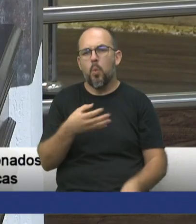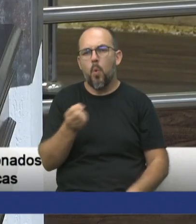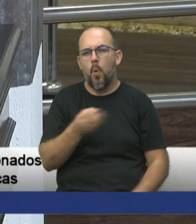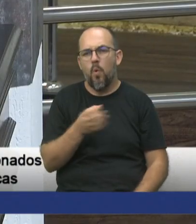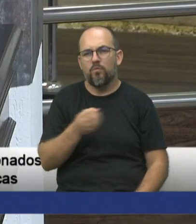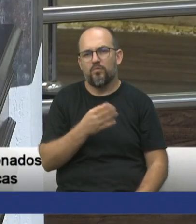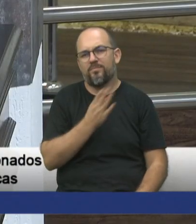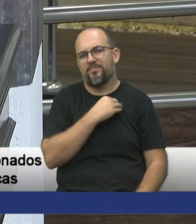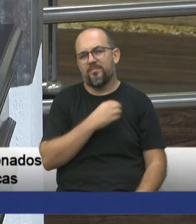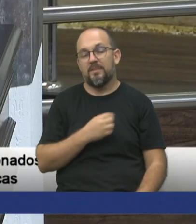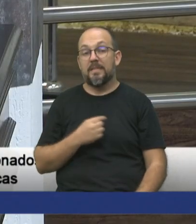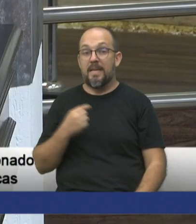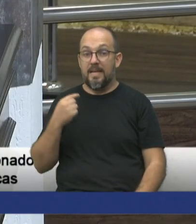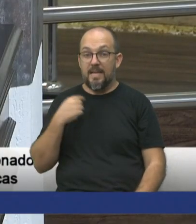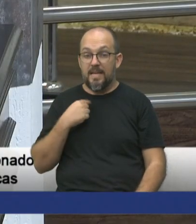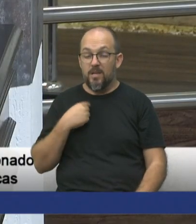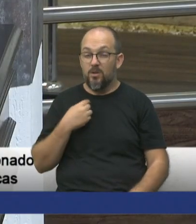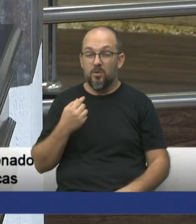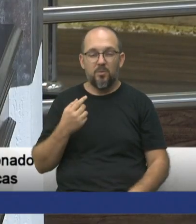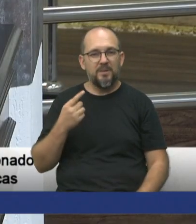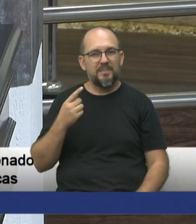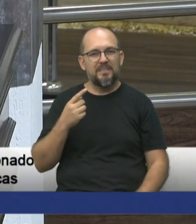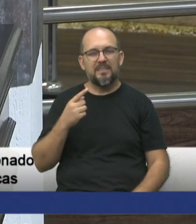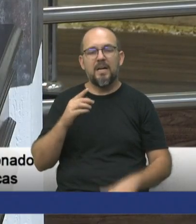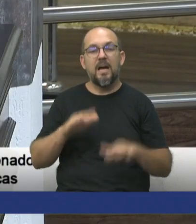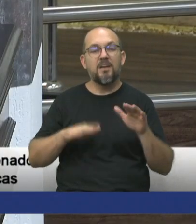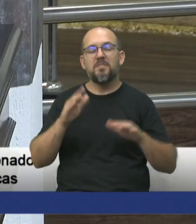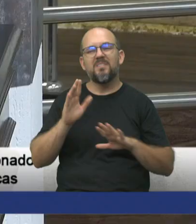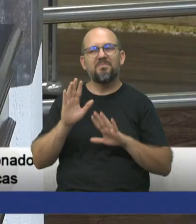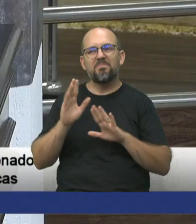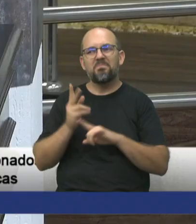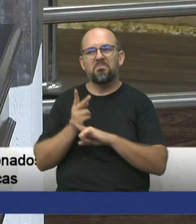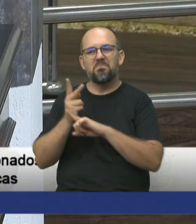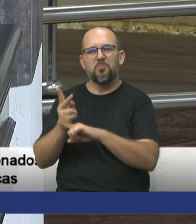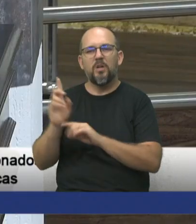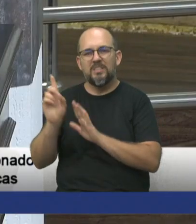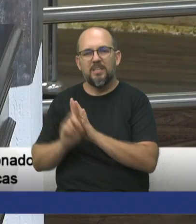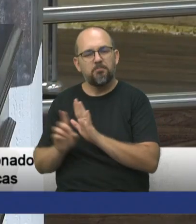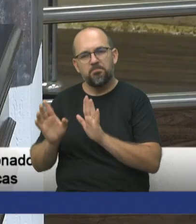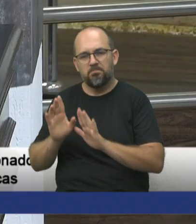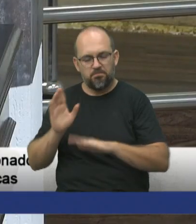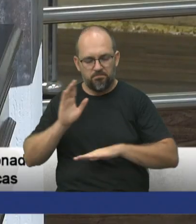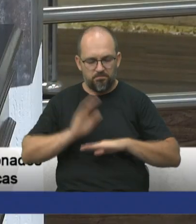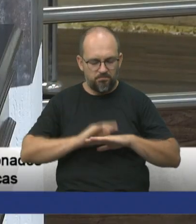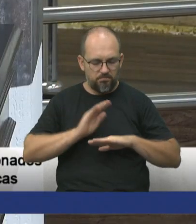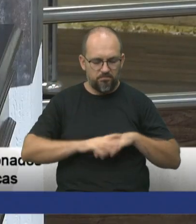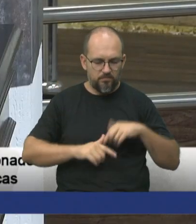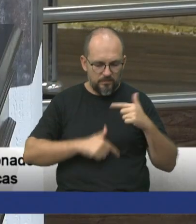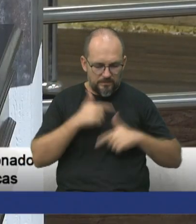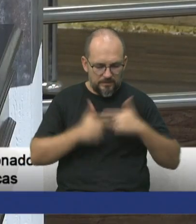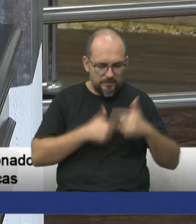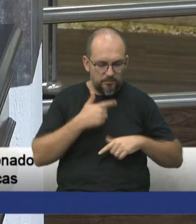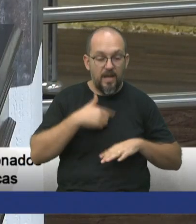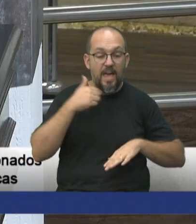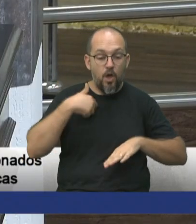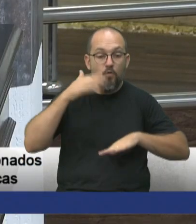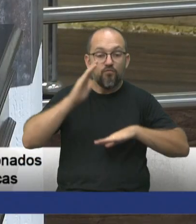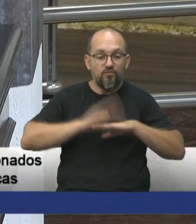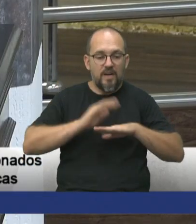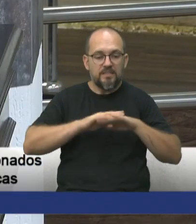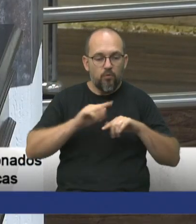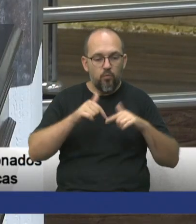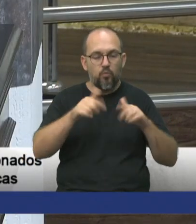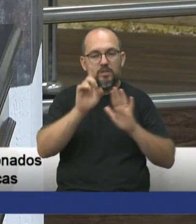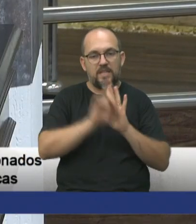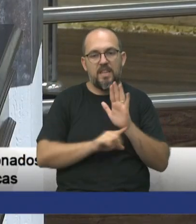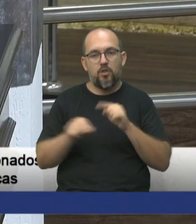vezes deixei de correr atrás de algum direito para trabalhar e fazer o direito do meu filho. Porque, às vezes,